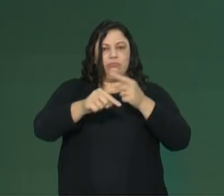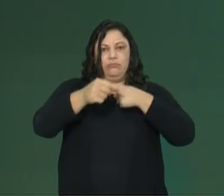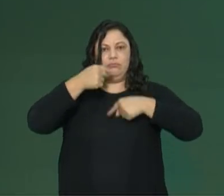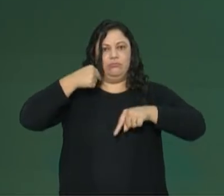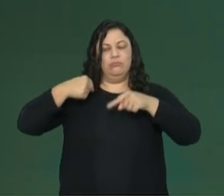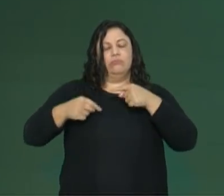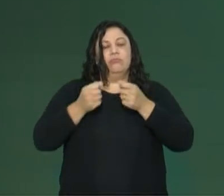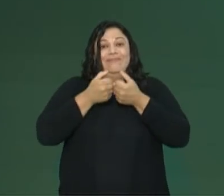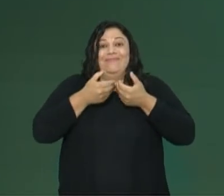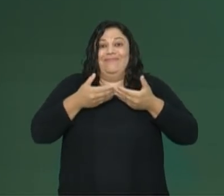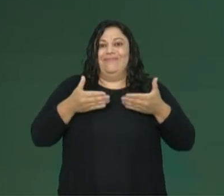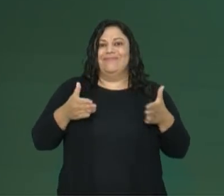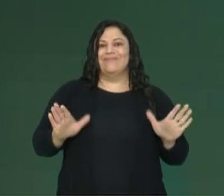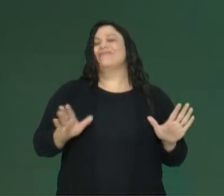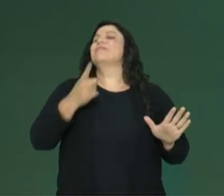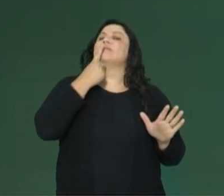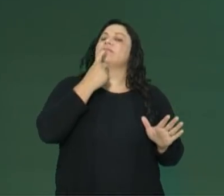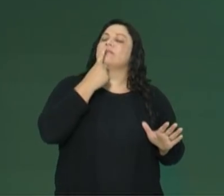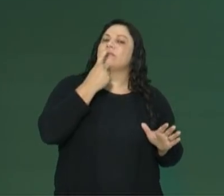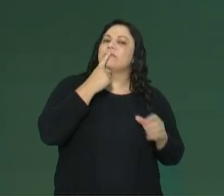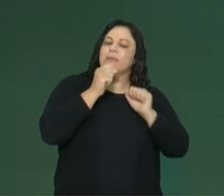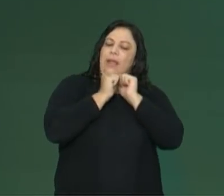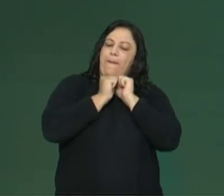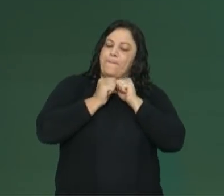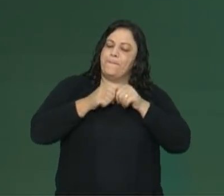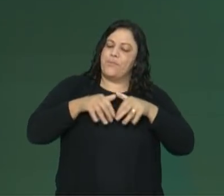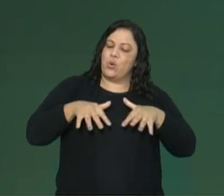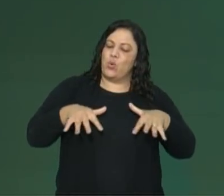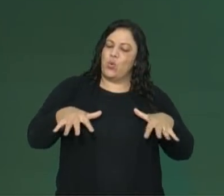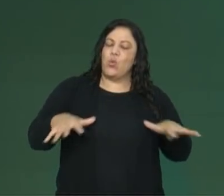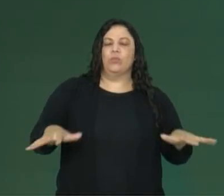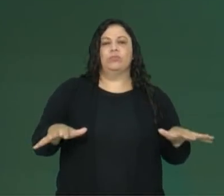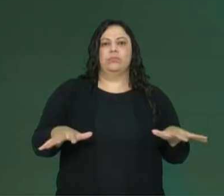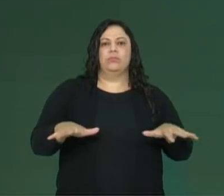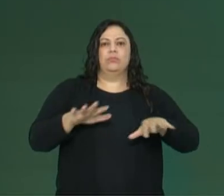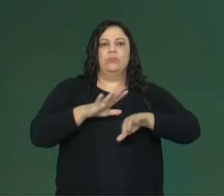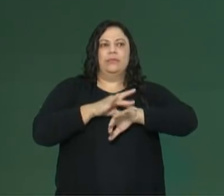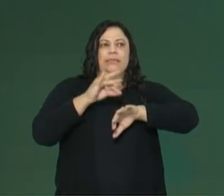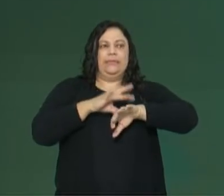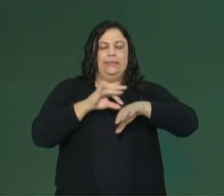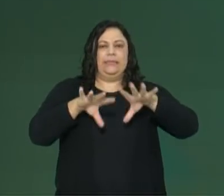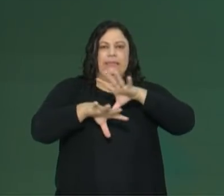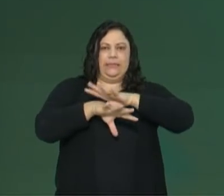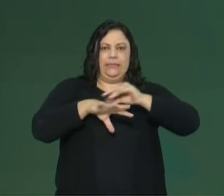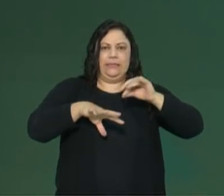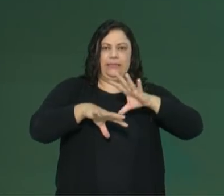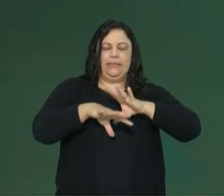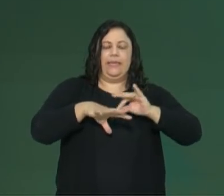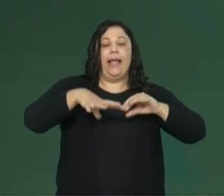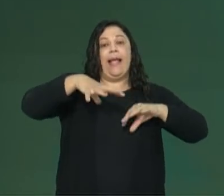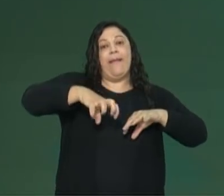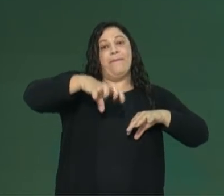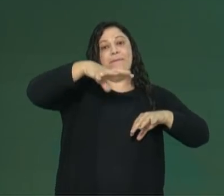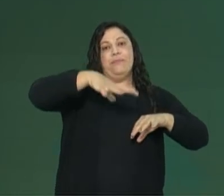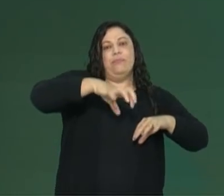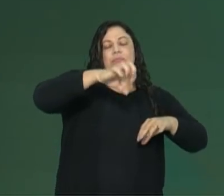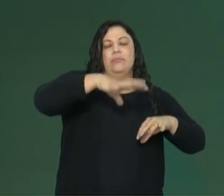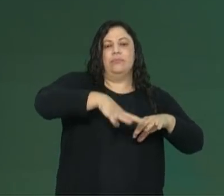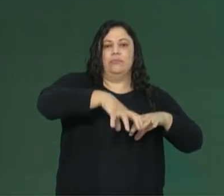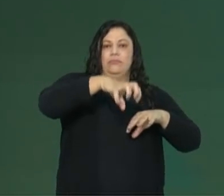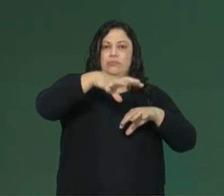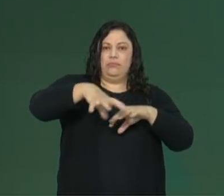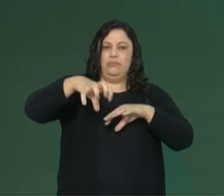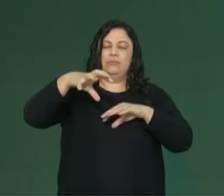ou seja, o sangue flui entre os tecidos, exceto no grupo dos polvos e das lulas, que ele flui dentro de